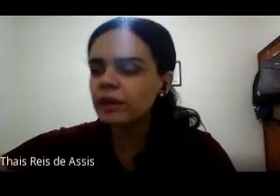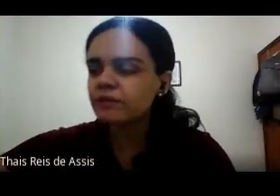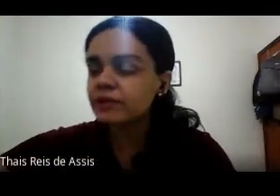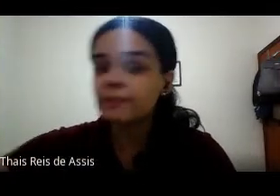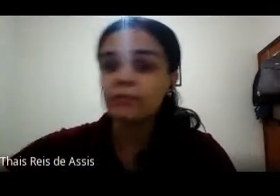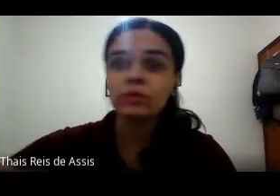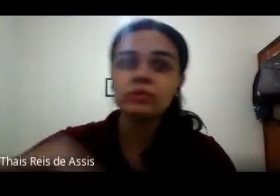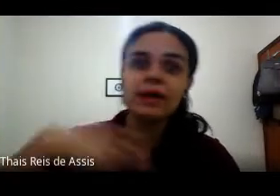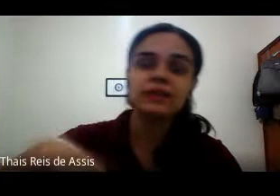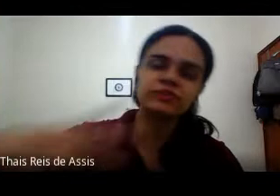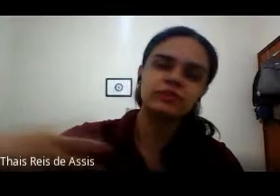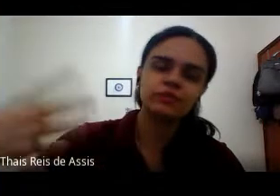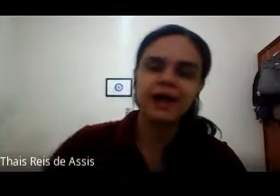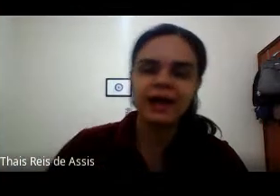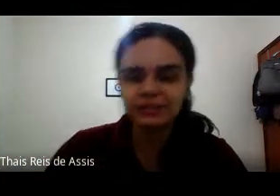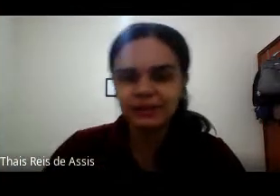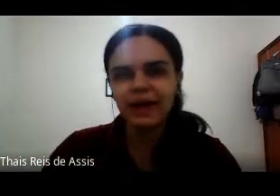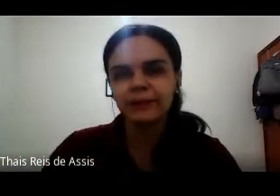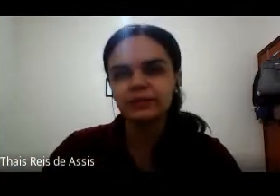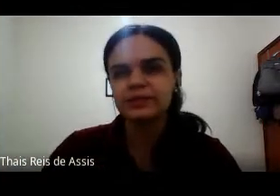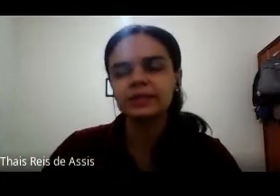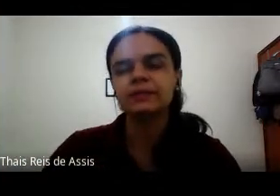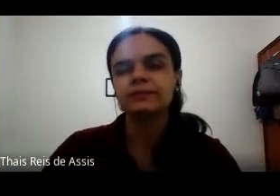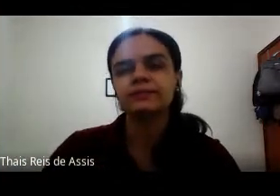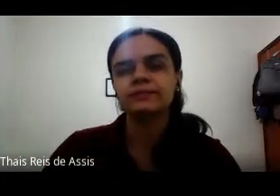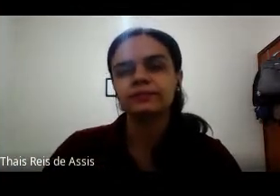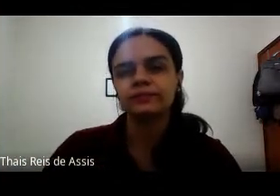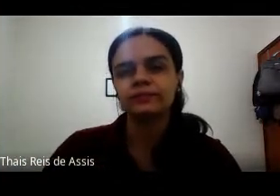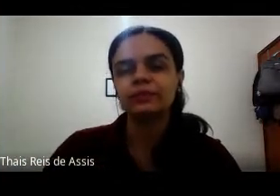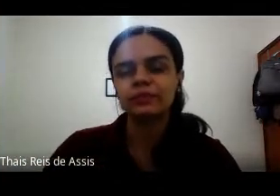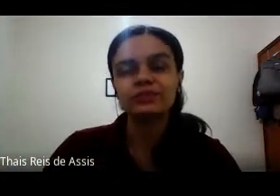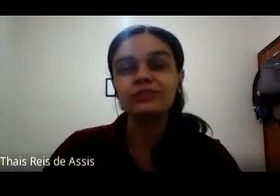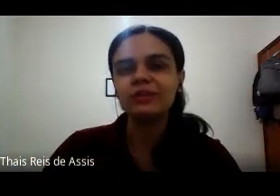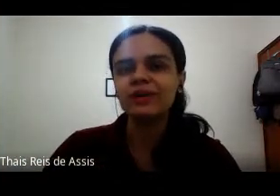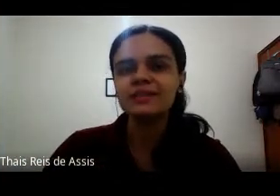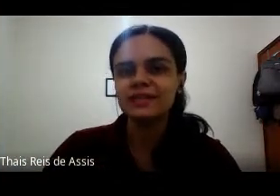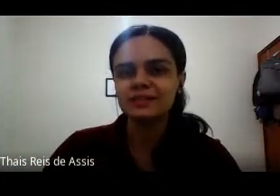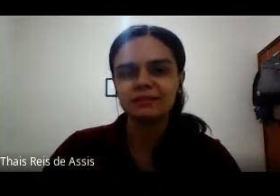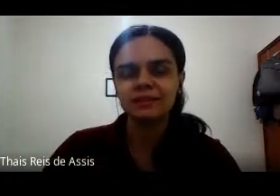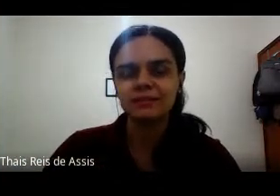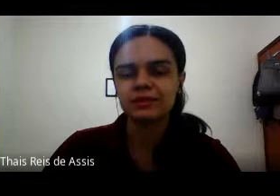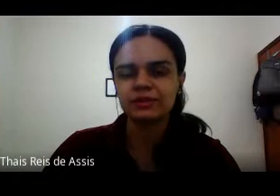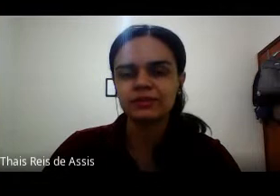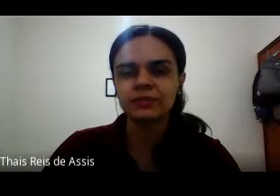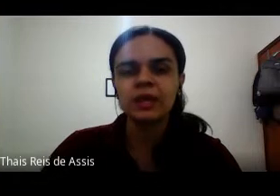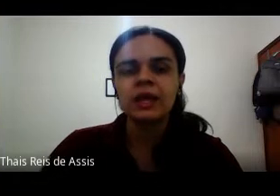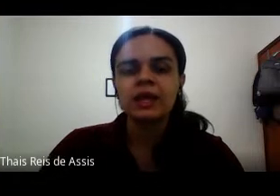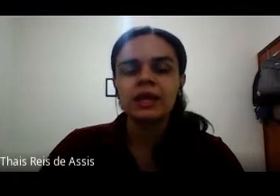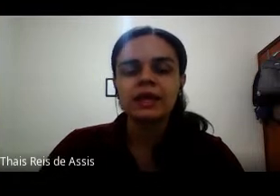Como que ela enfrenta muito mais dificuldade para estar inserida no mundo? A gente viu agora essa questão da pandemia,